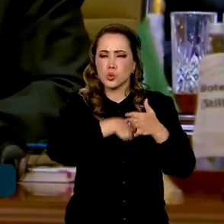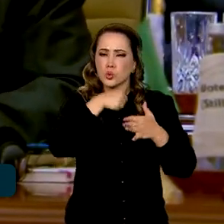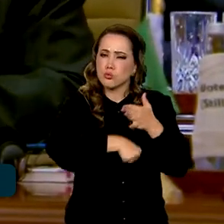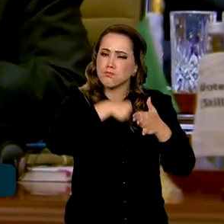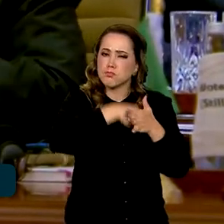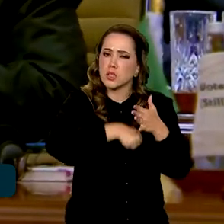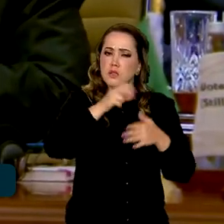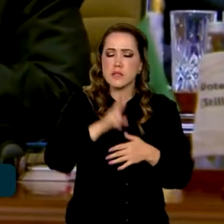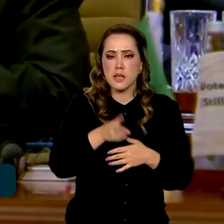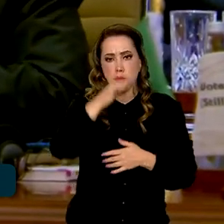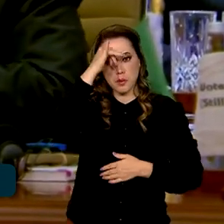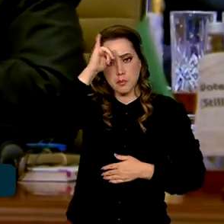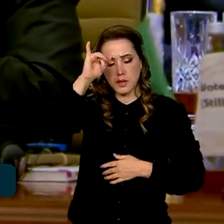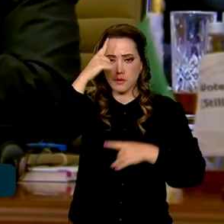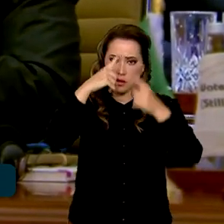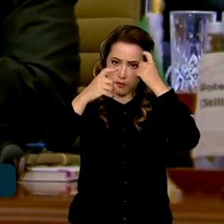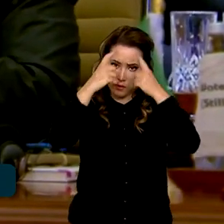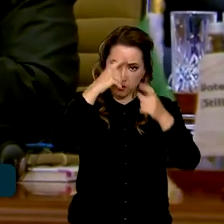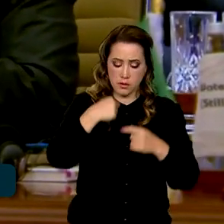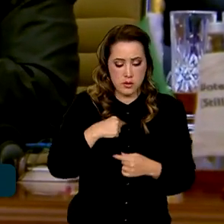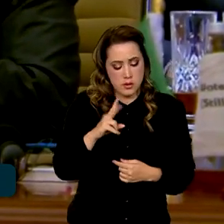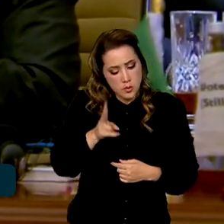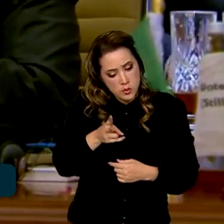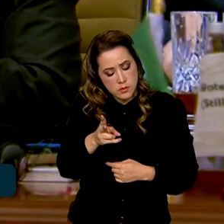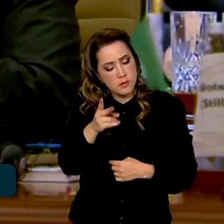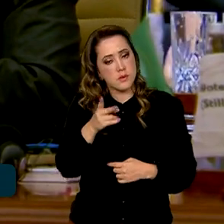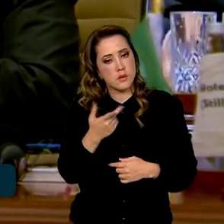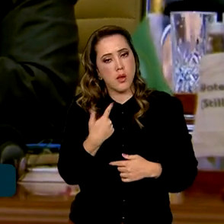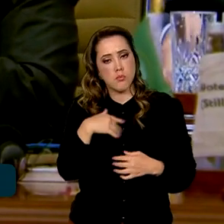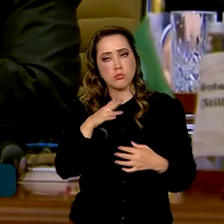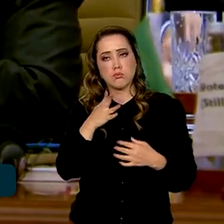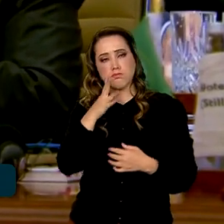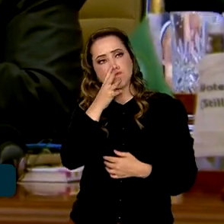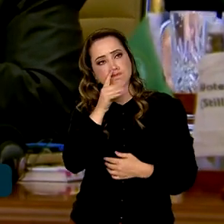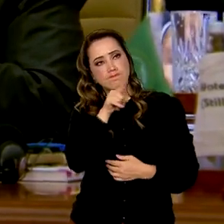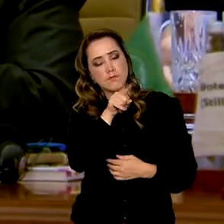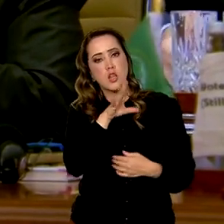muitas décadas eu segui quando estava no movimento sindical.